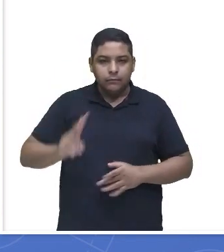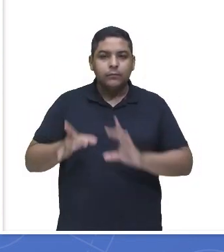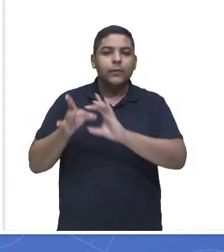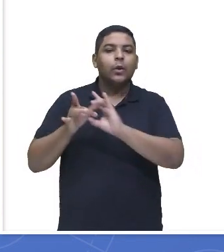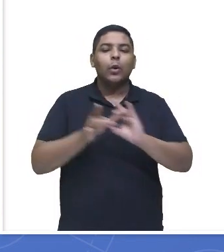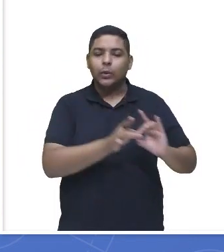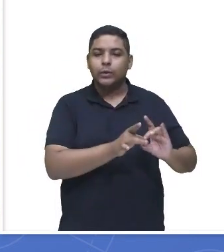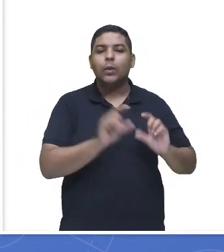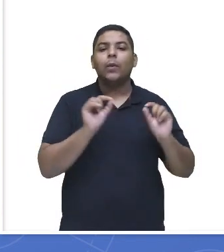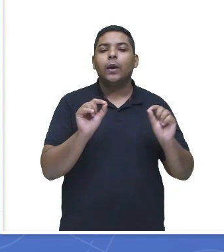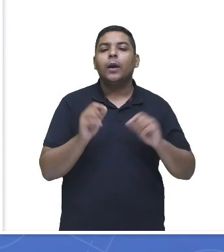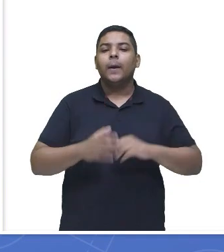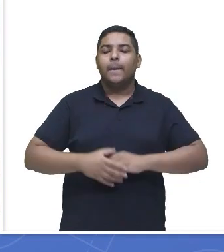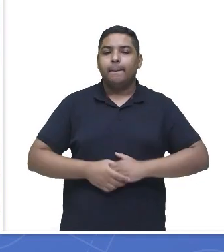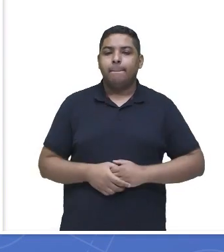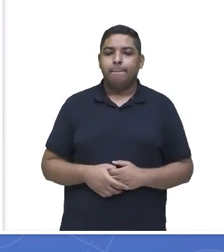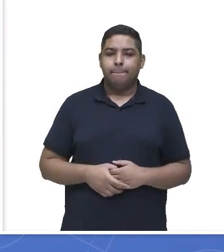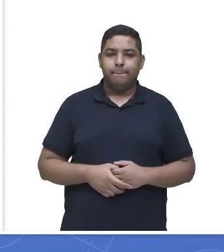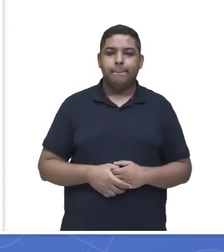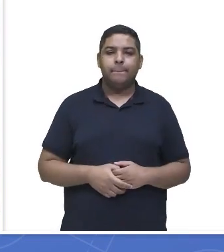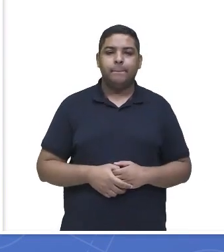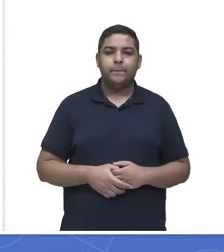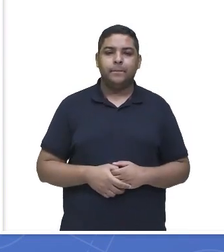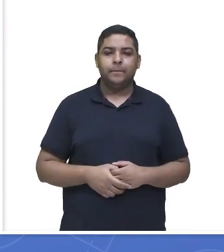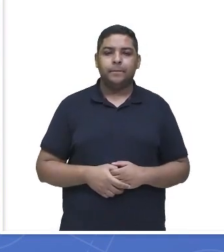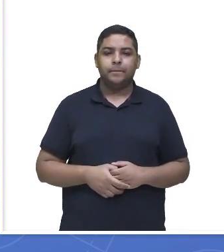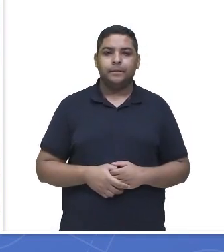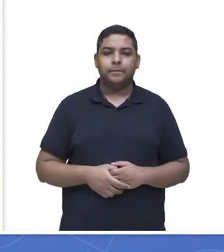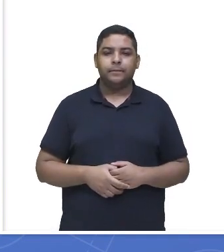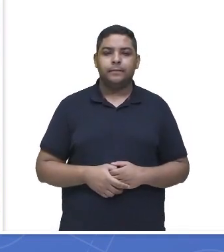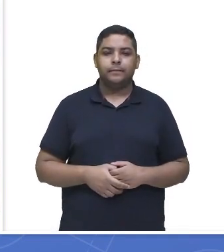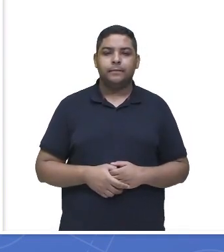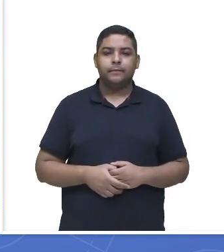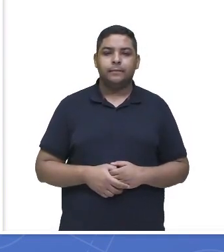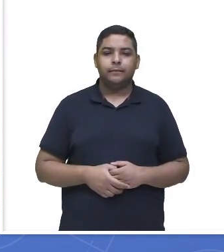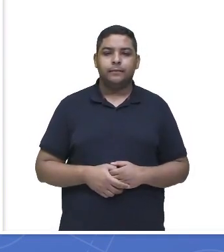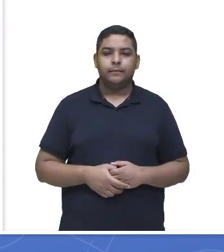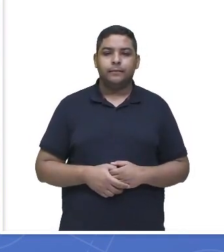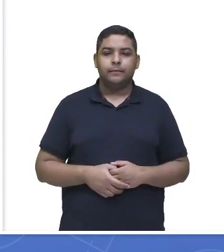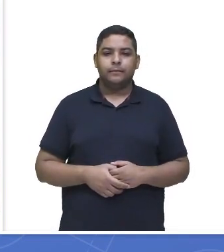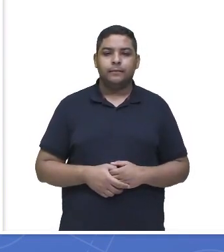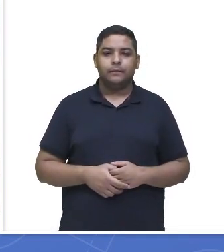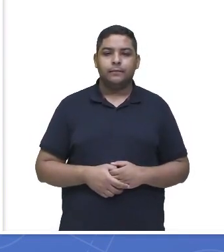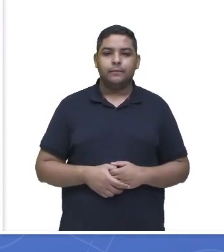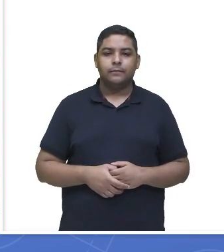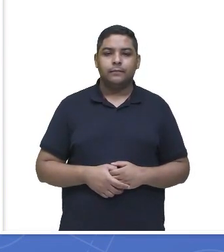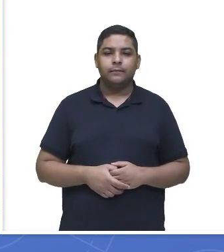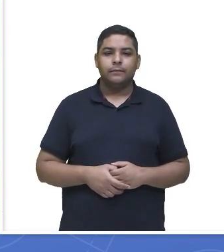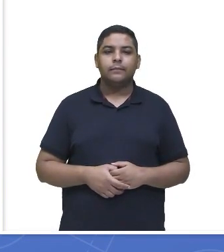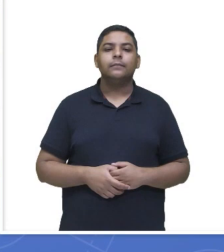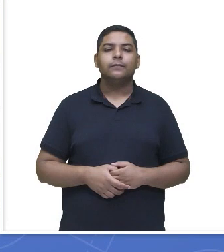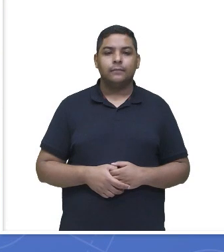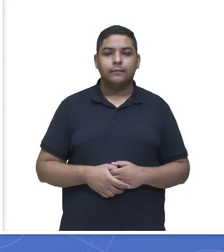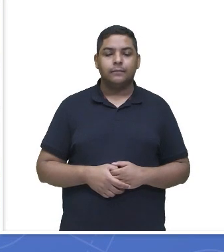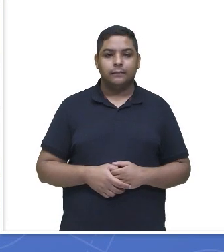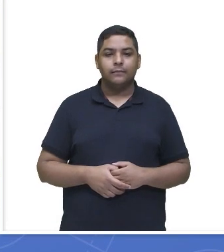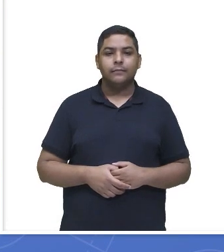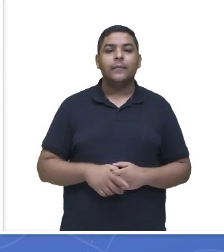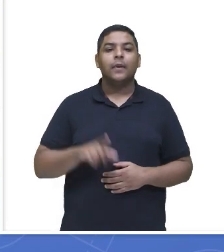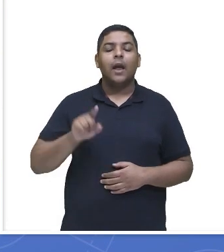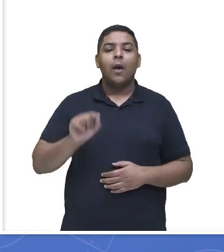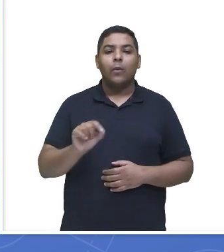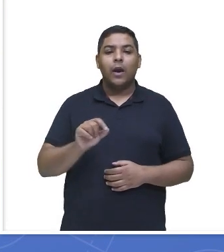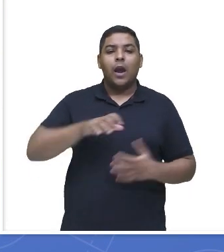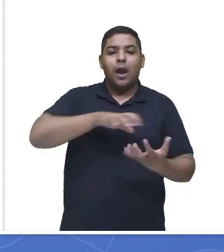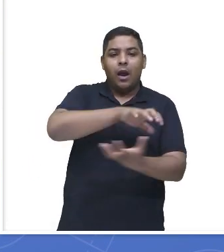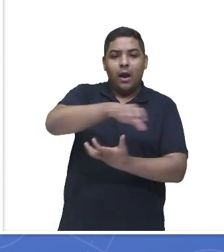e fundamental para esse processo de transição, qual foi? A Reforma Protestante. Exatamente, a Reforma